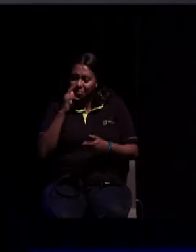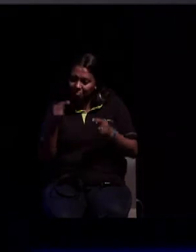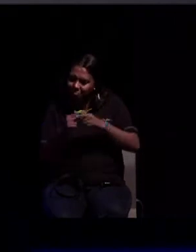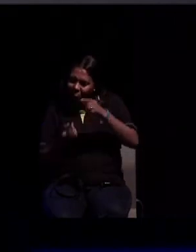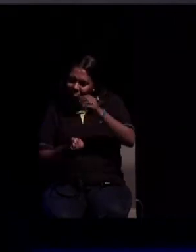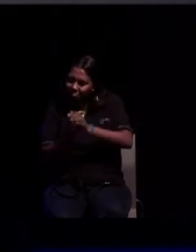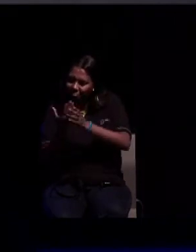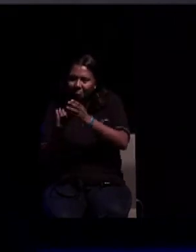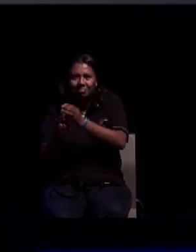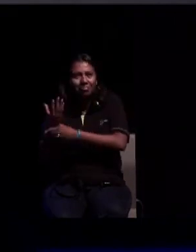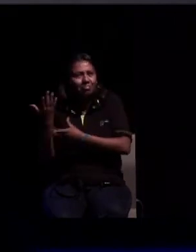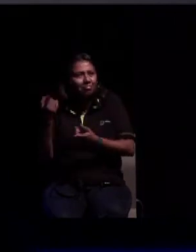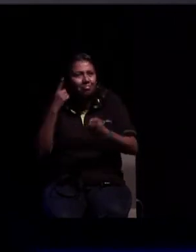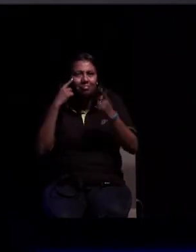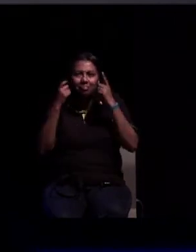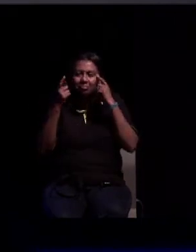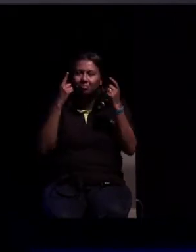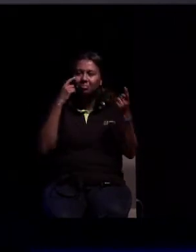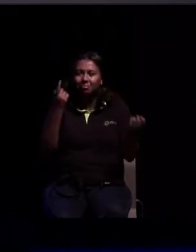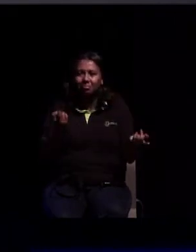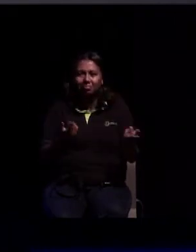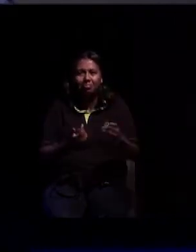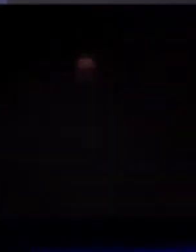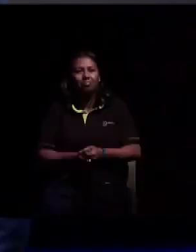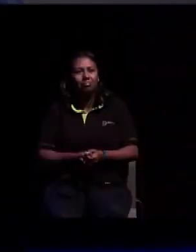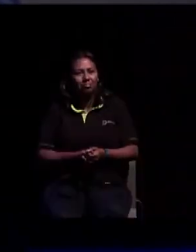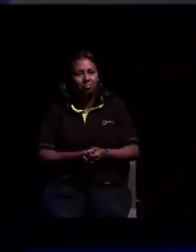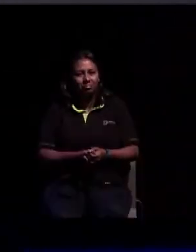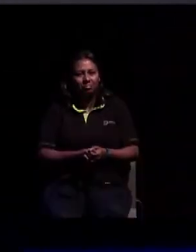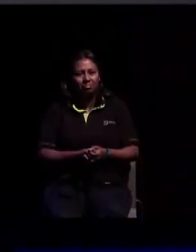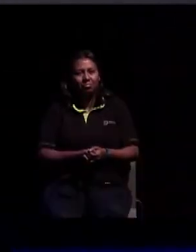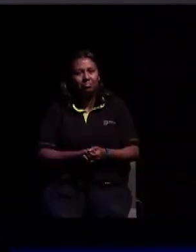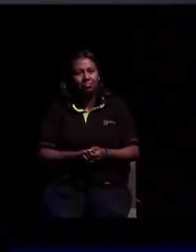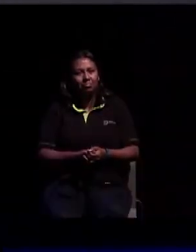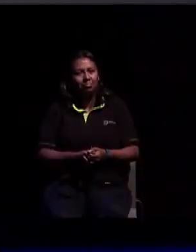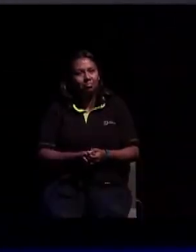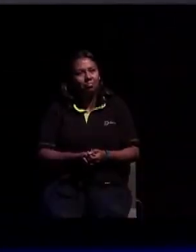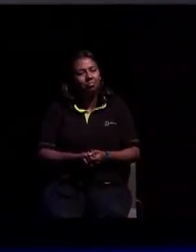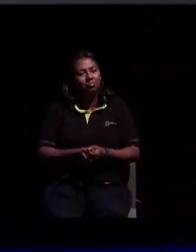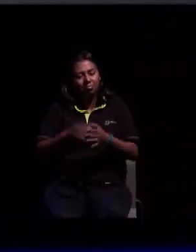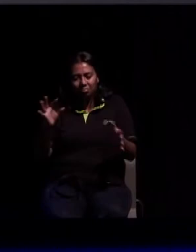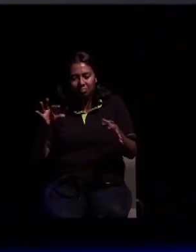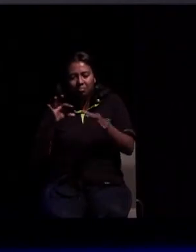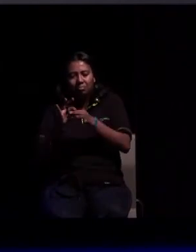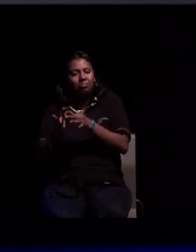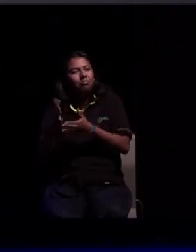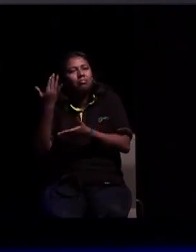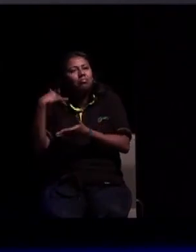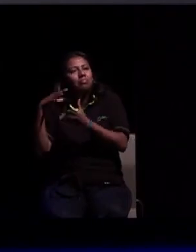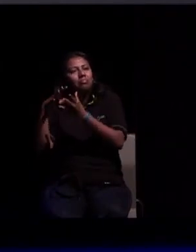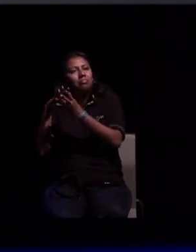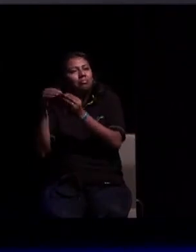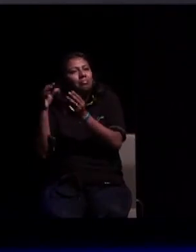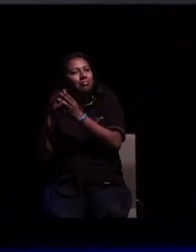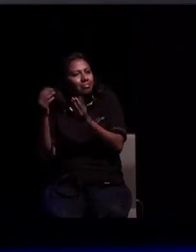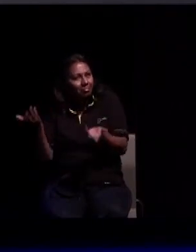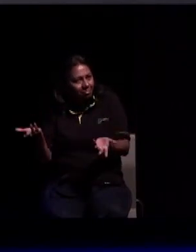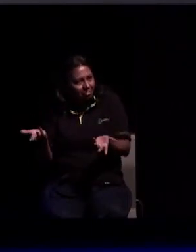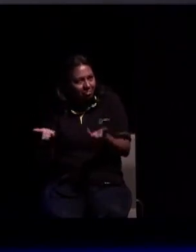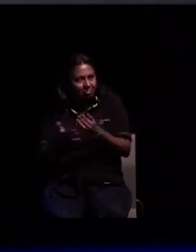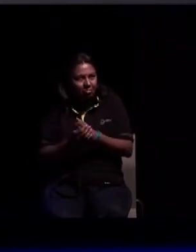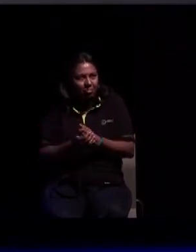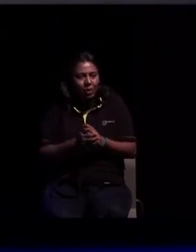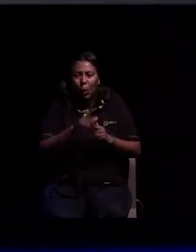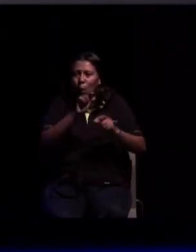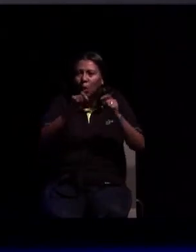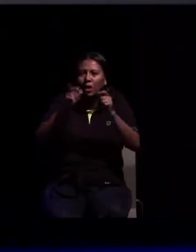ela liga, né, a essa relação do espírito, ou seja, do que é percebido pelas pessoas